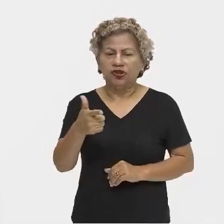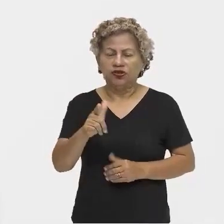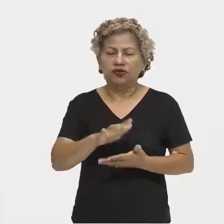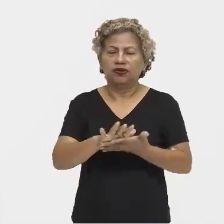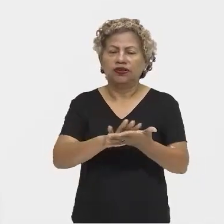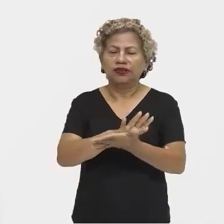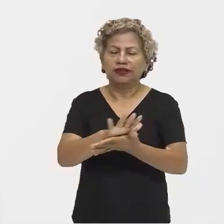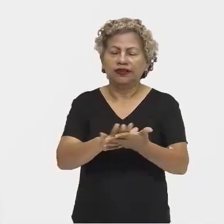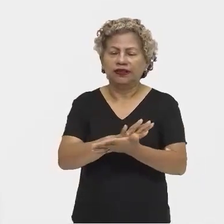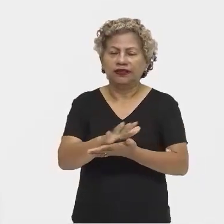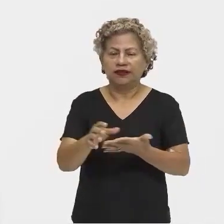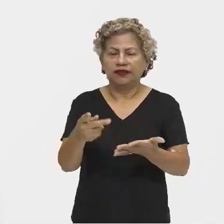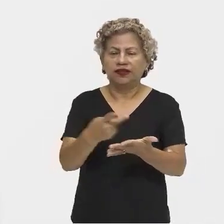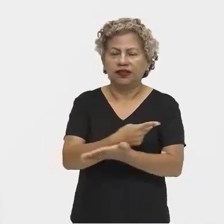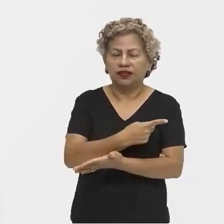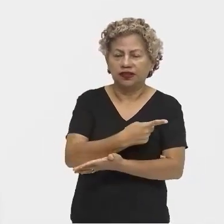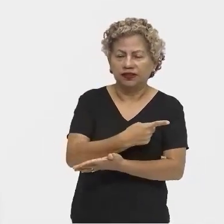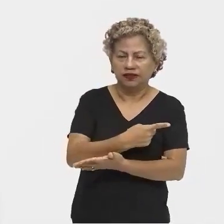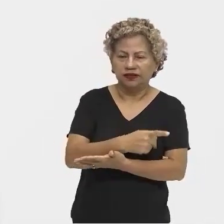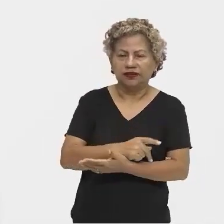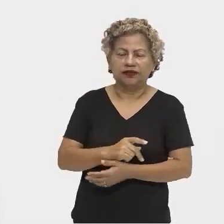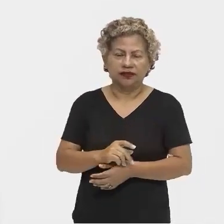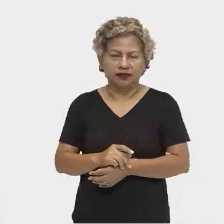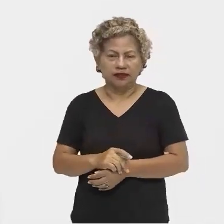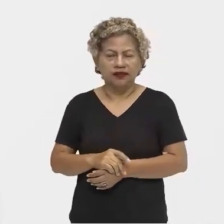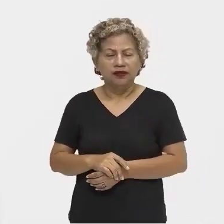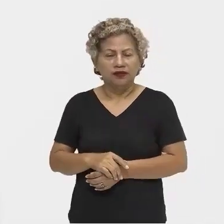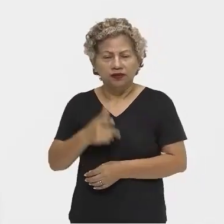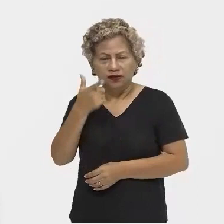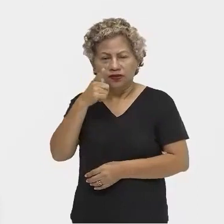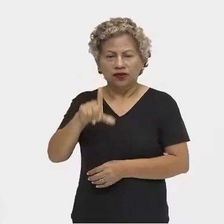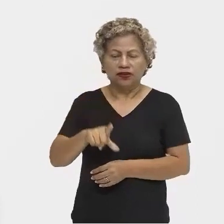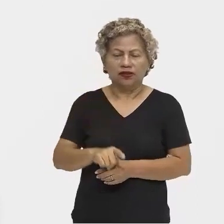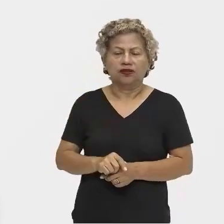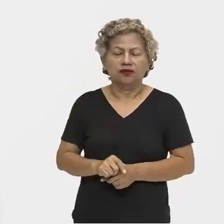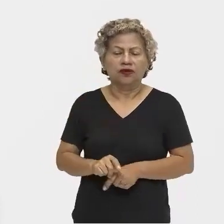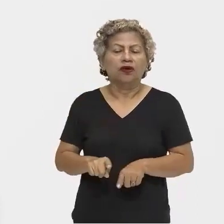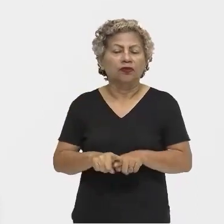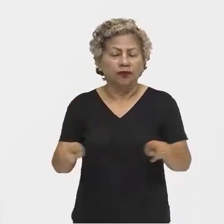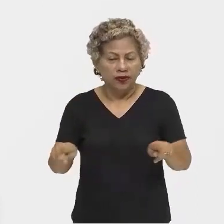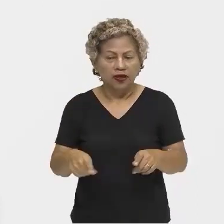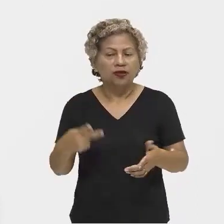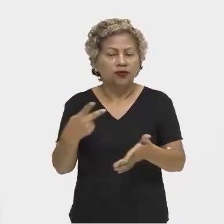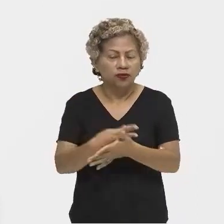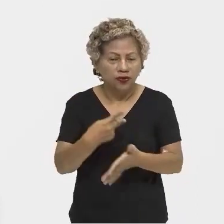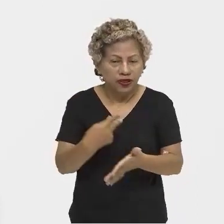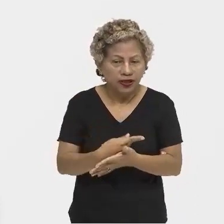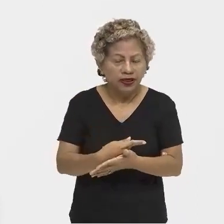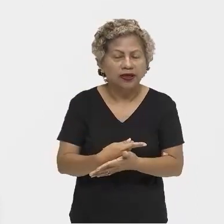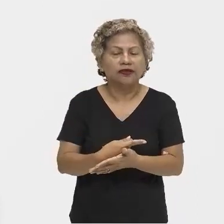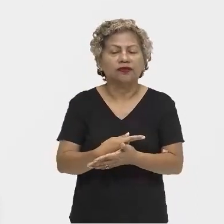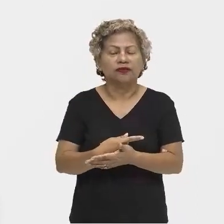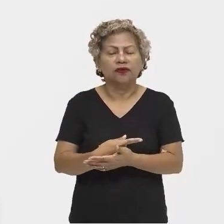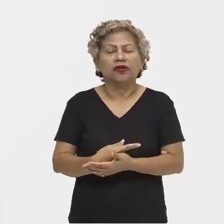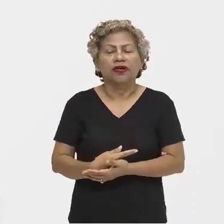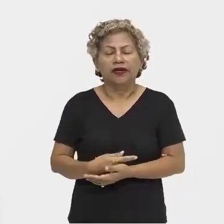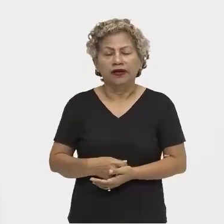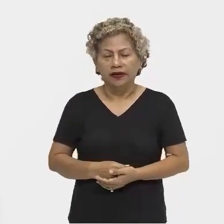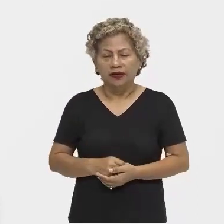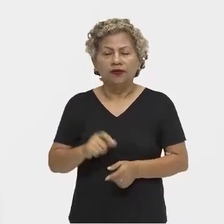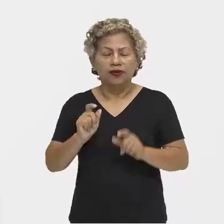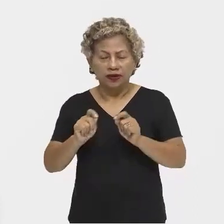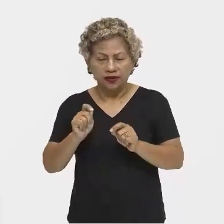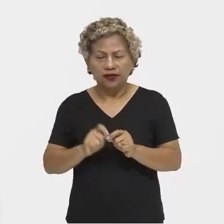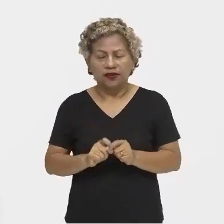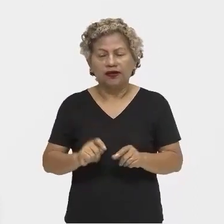nada de errado em não alcançar o que se idealiza. O errado é não aprender com os erros. É importante